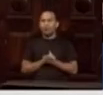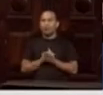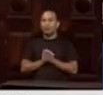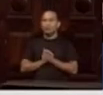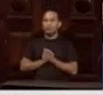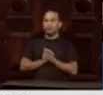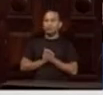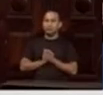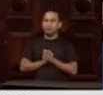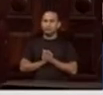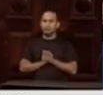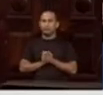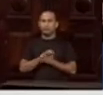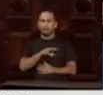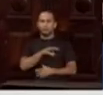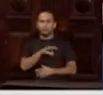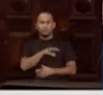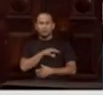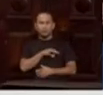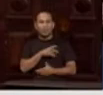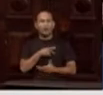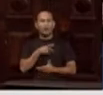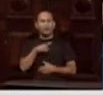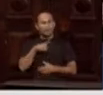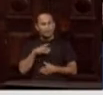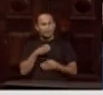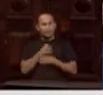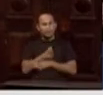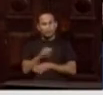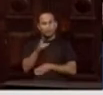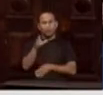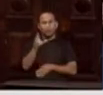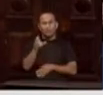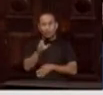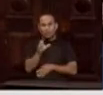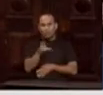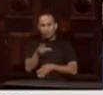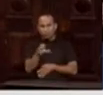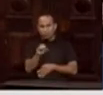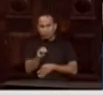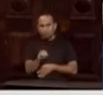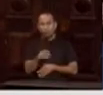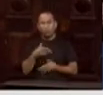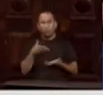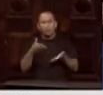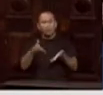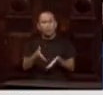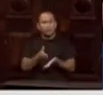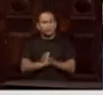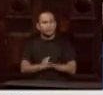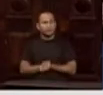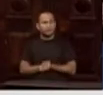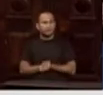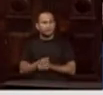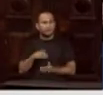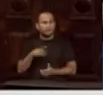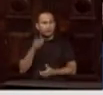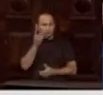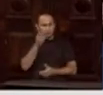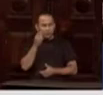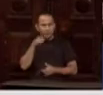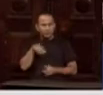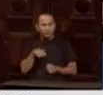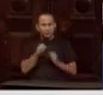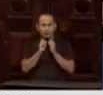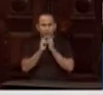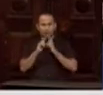policial, para o servidor público como um todo, de ter acesso ao bilhete único. Pois bem, hoje, pasmem, senhores deputados aqui dessa casa,